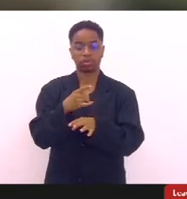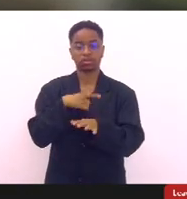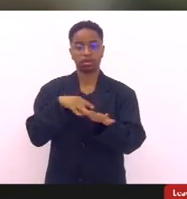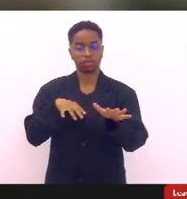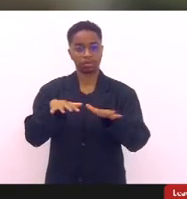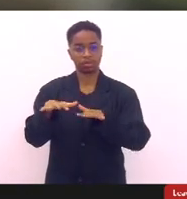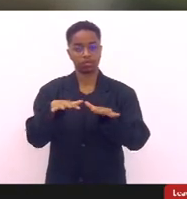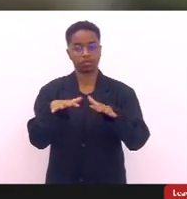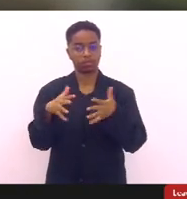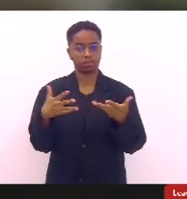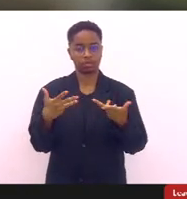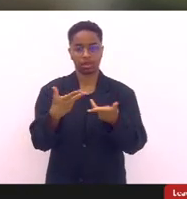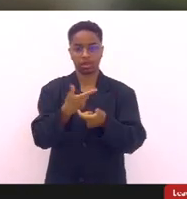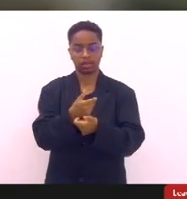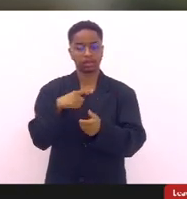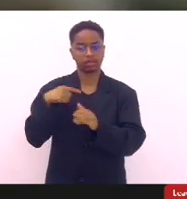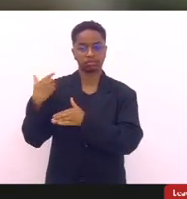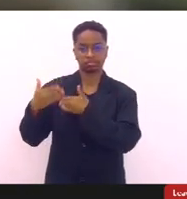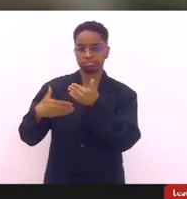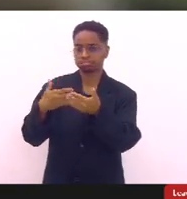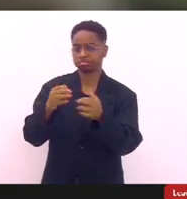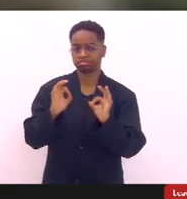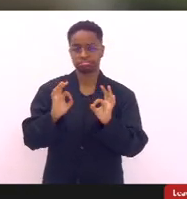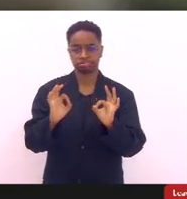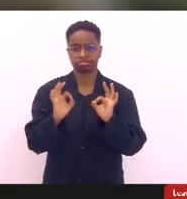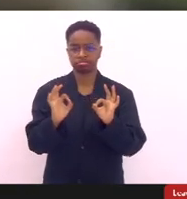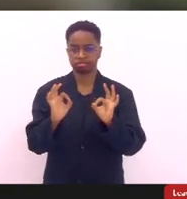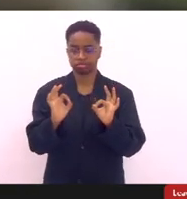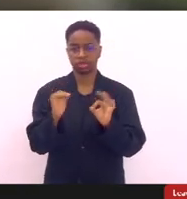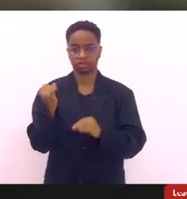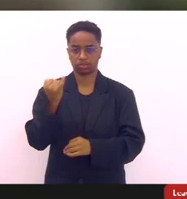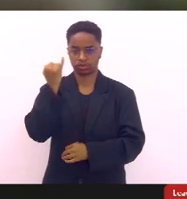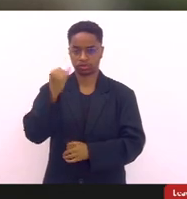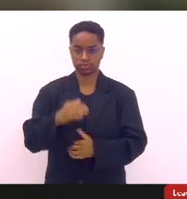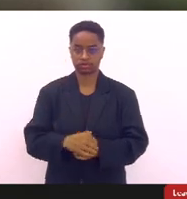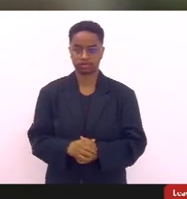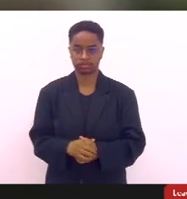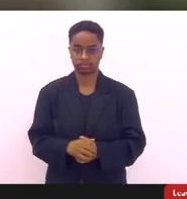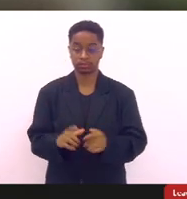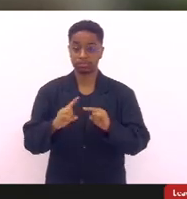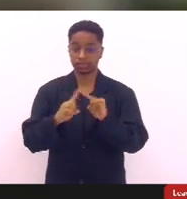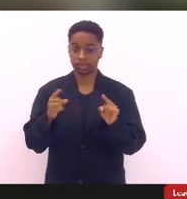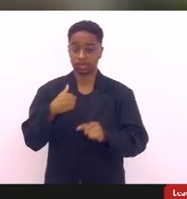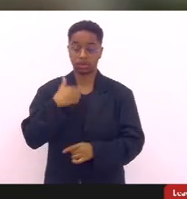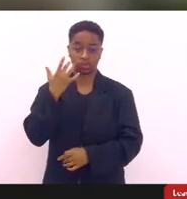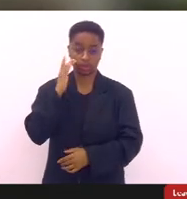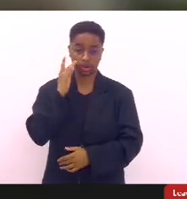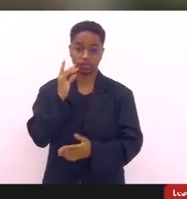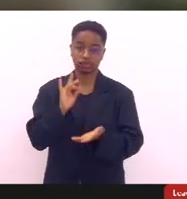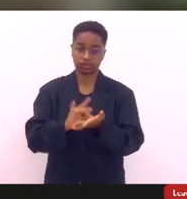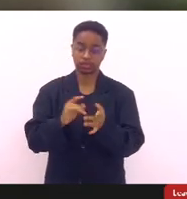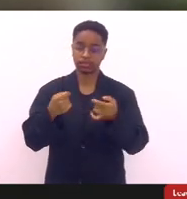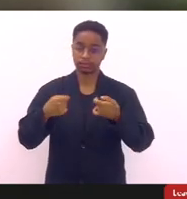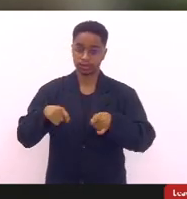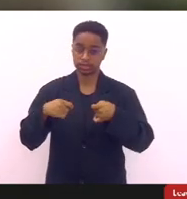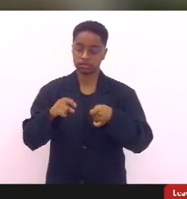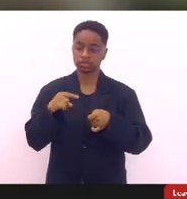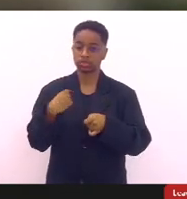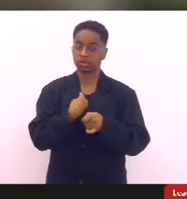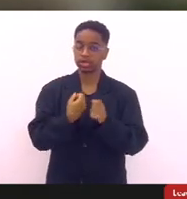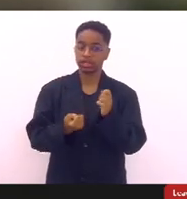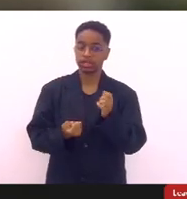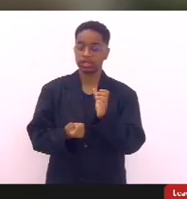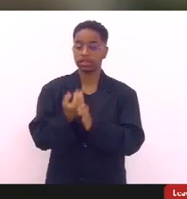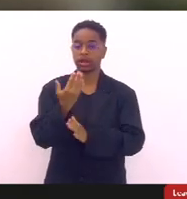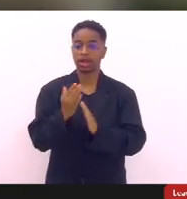movimento incrivelmente, um avanço incrivelmente importante. Agora, eu acho que é necessário que a gente estabeleça prazos para